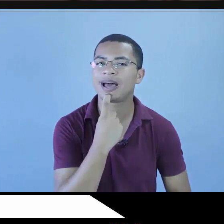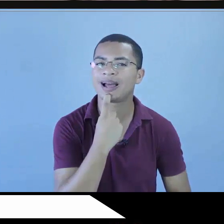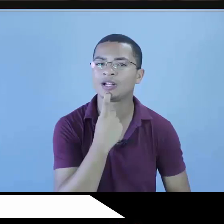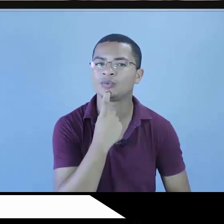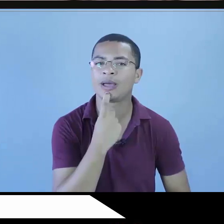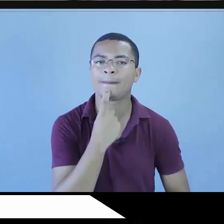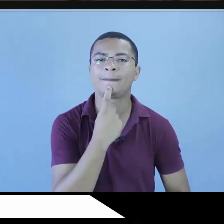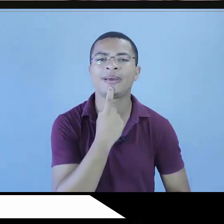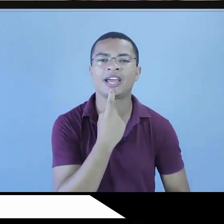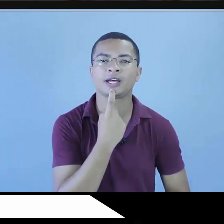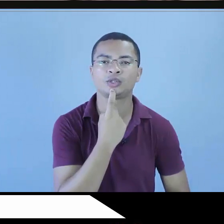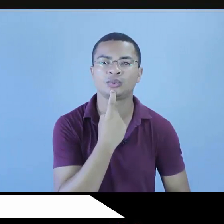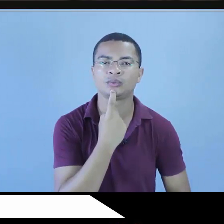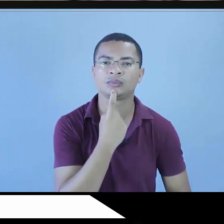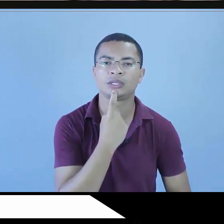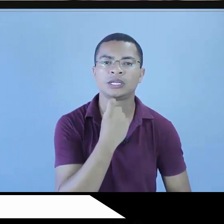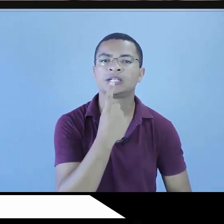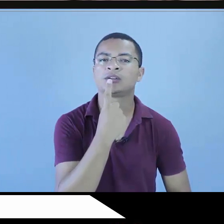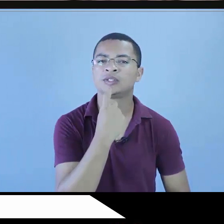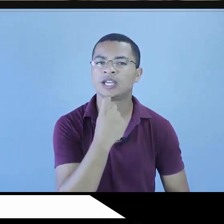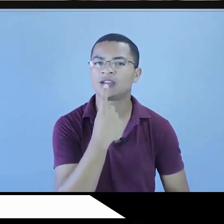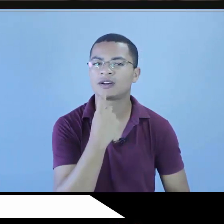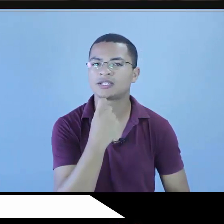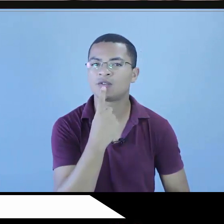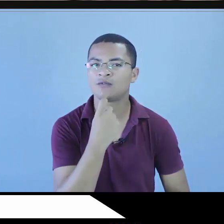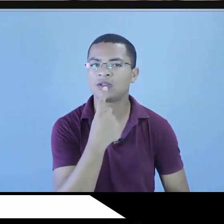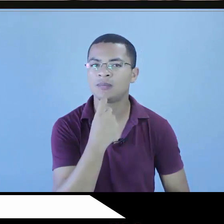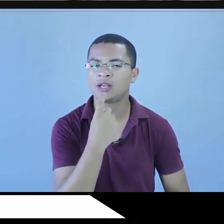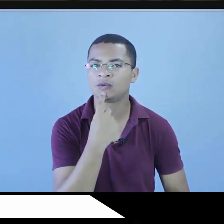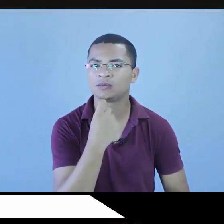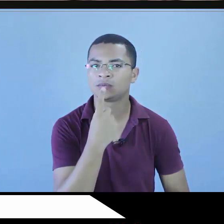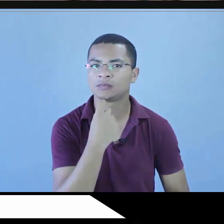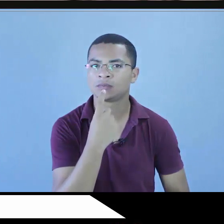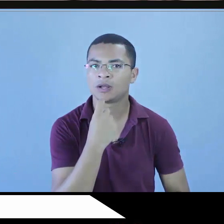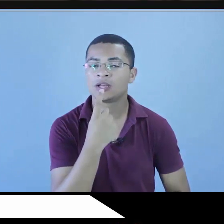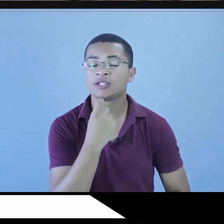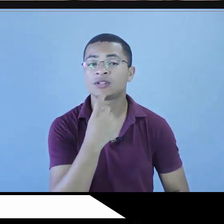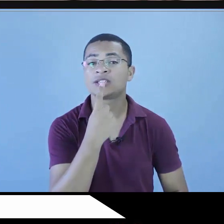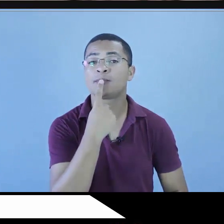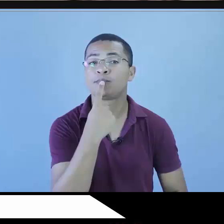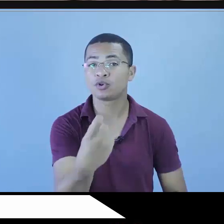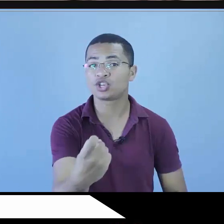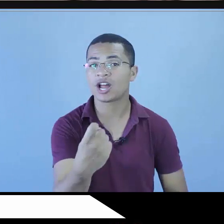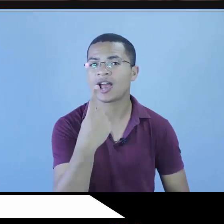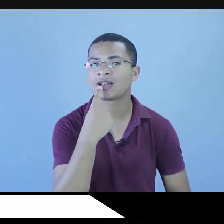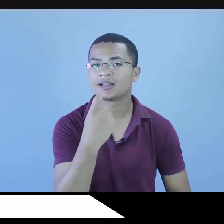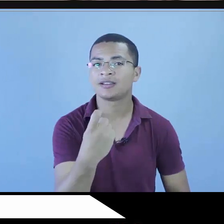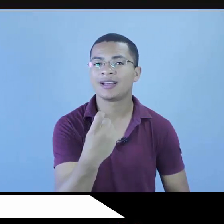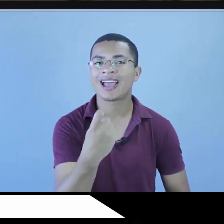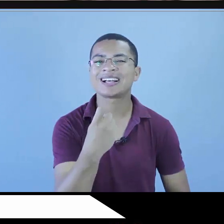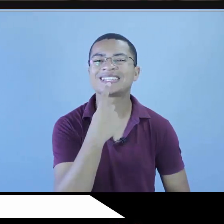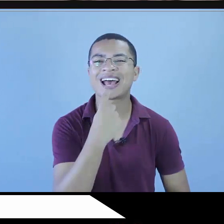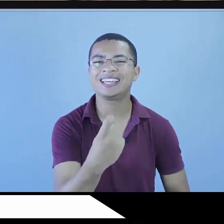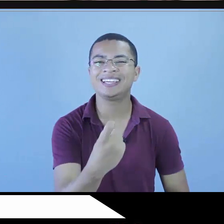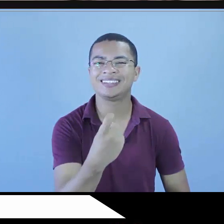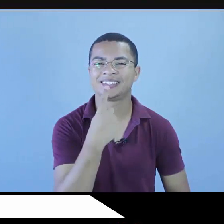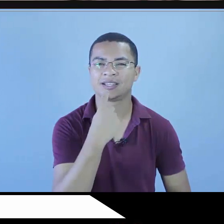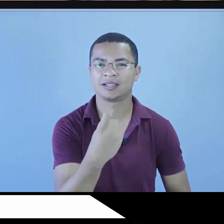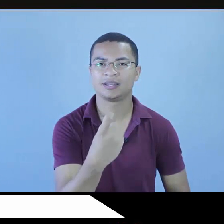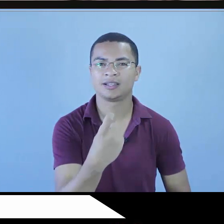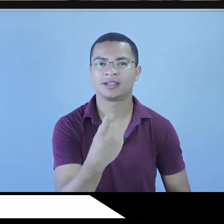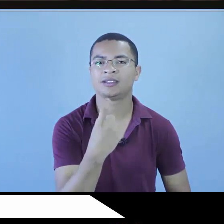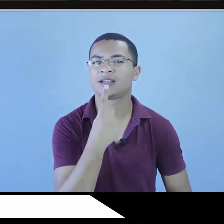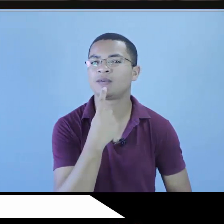fizer assim, parado, é perto. Então, tem que fazer o vermelho. Se você puxar, é